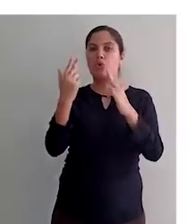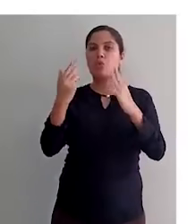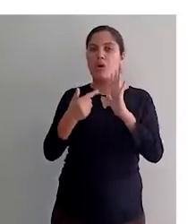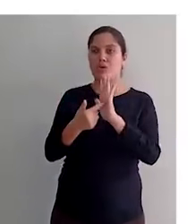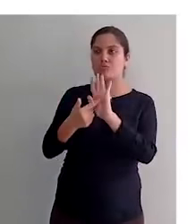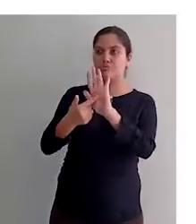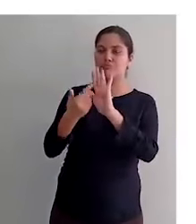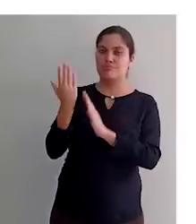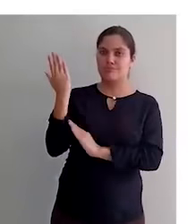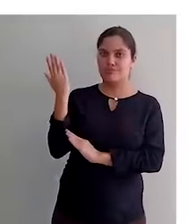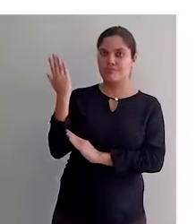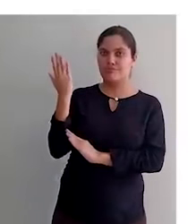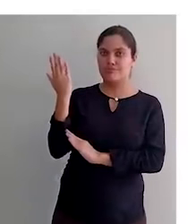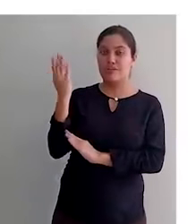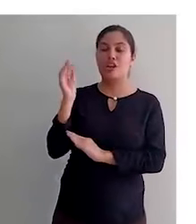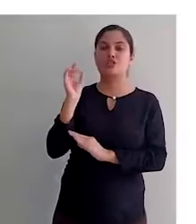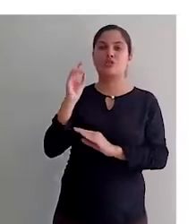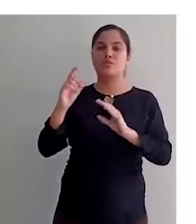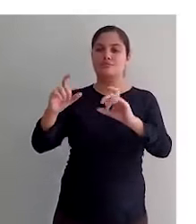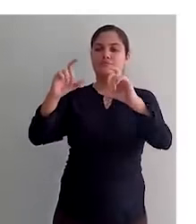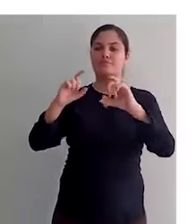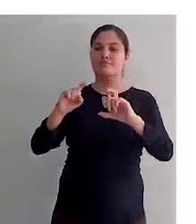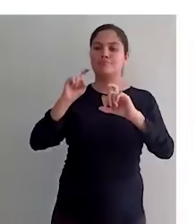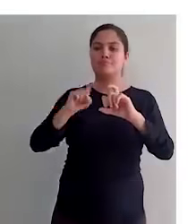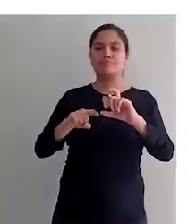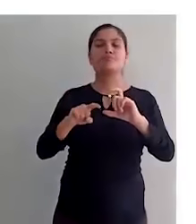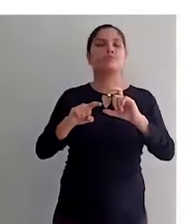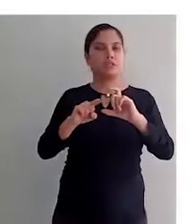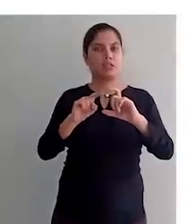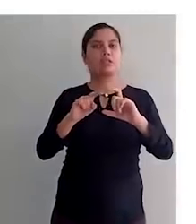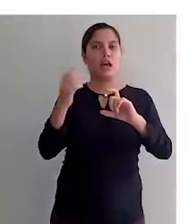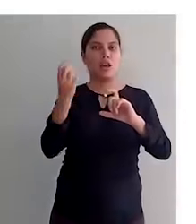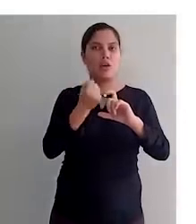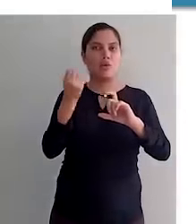Só clicar em Auxílio Emergencial.